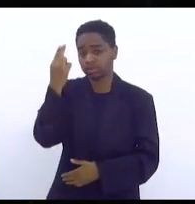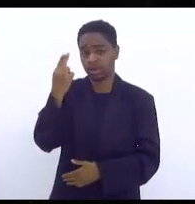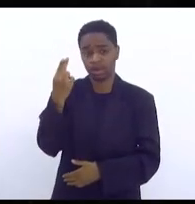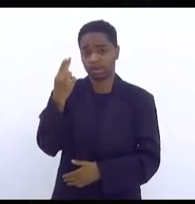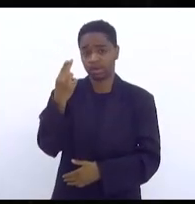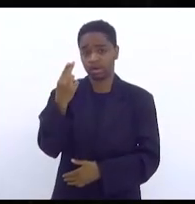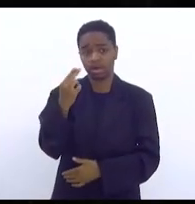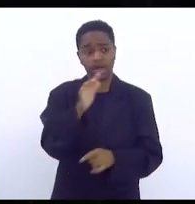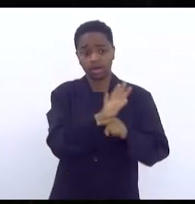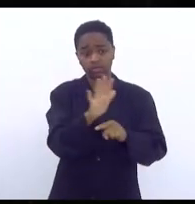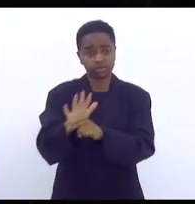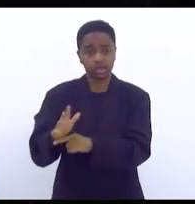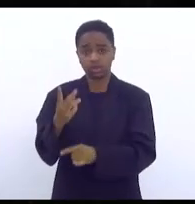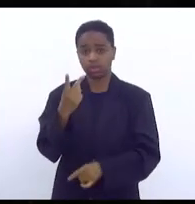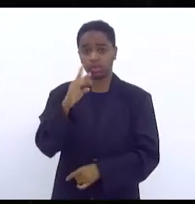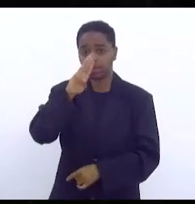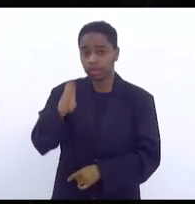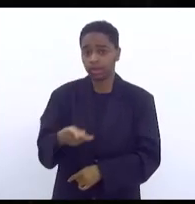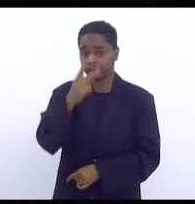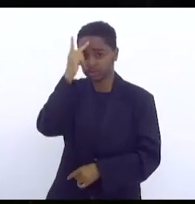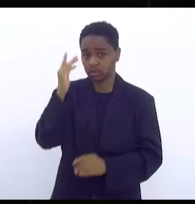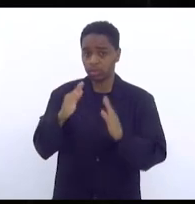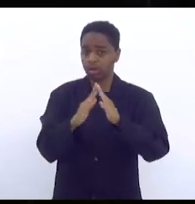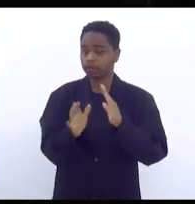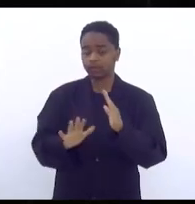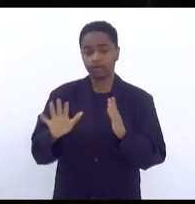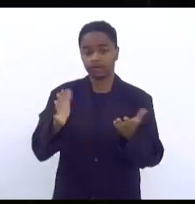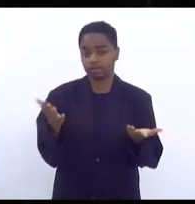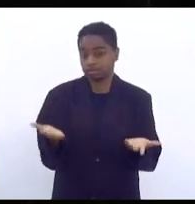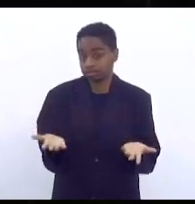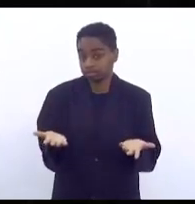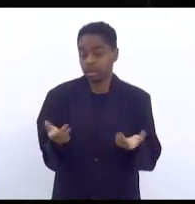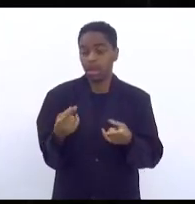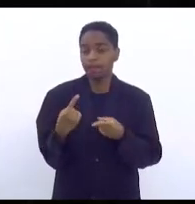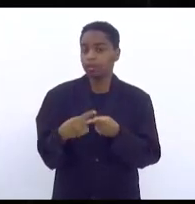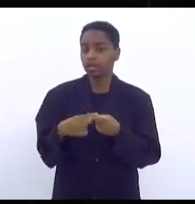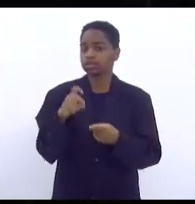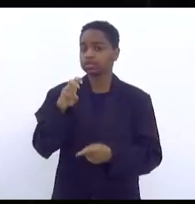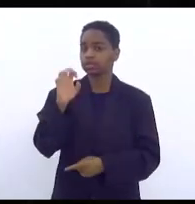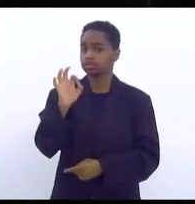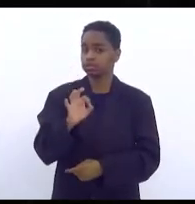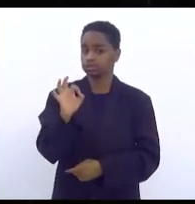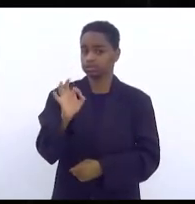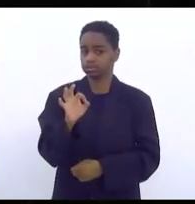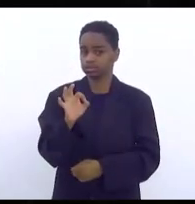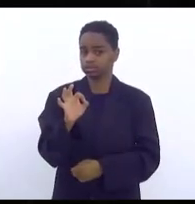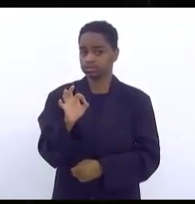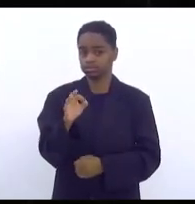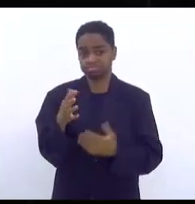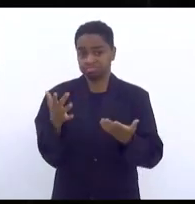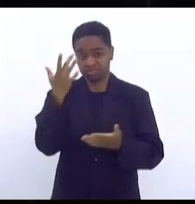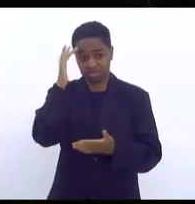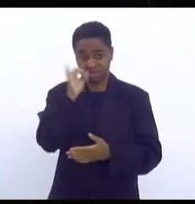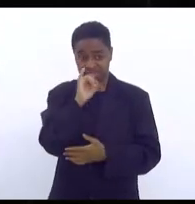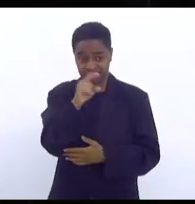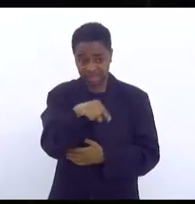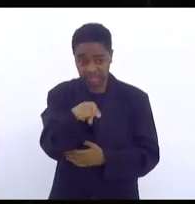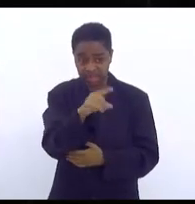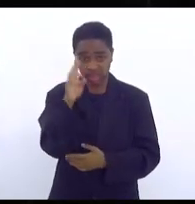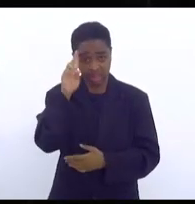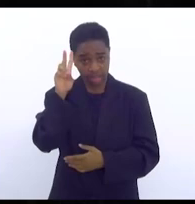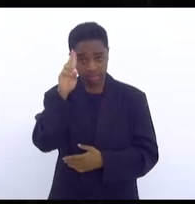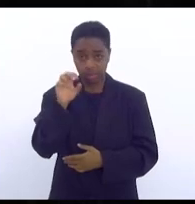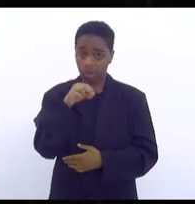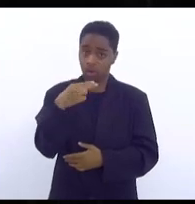milhões de 2 milhões de pessoas que moram em favela então assim por que 5% não sei se você lembra se você pode acionar a